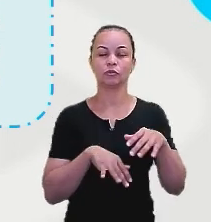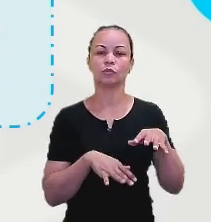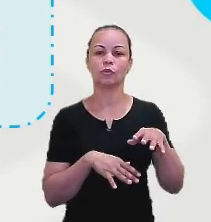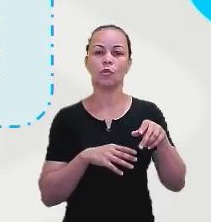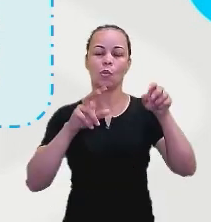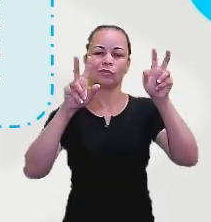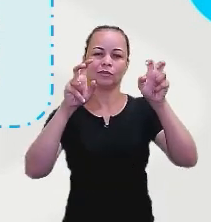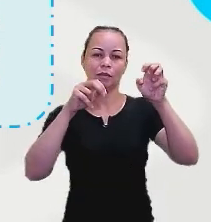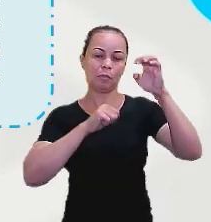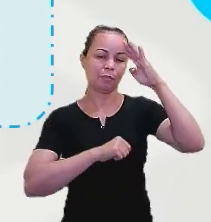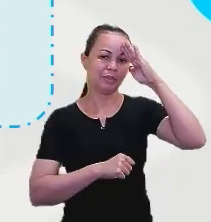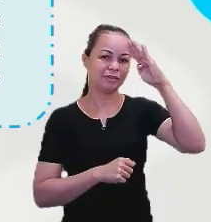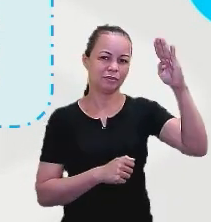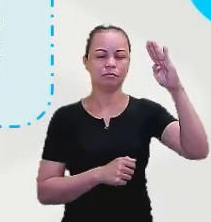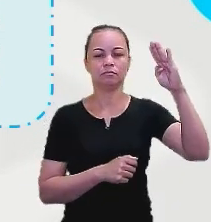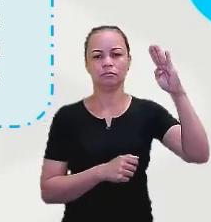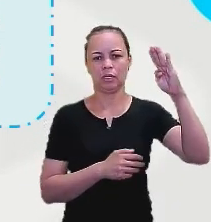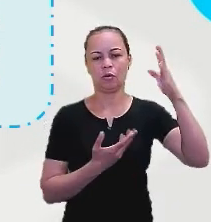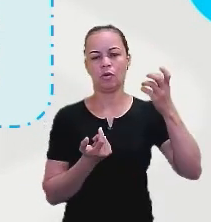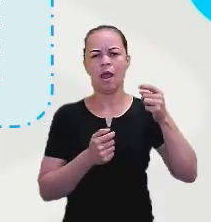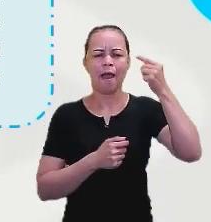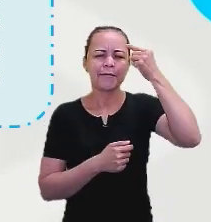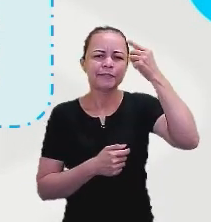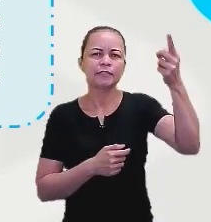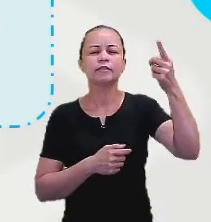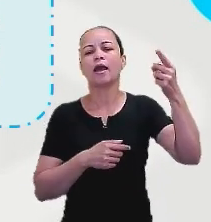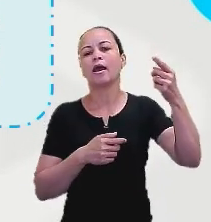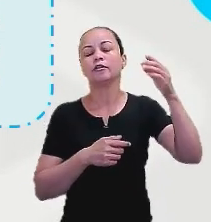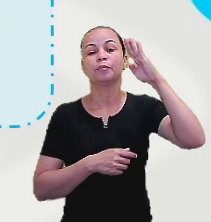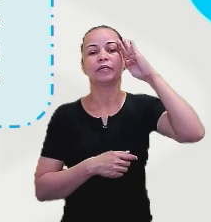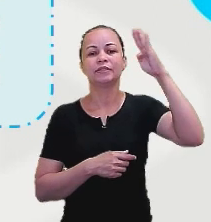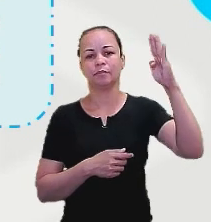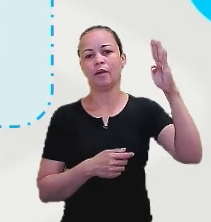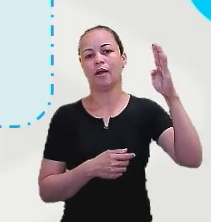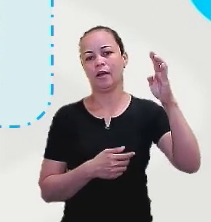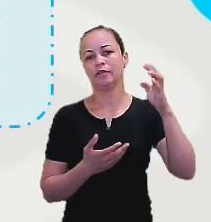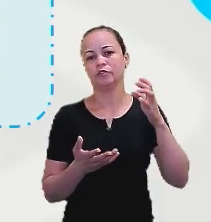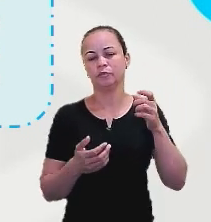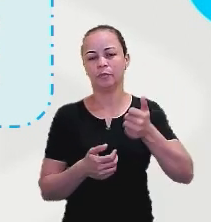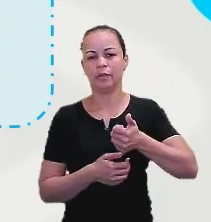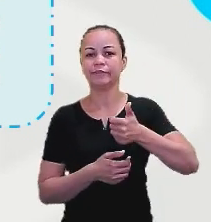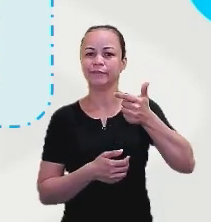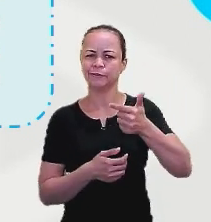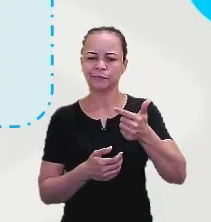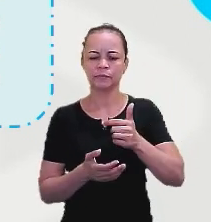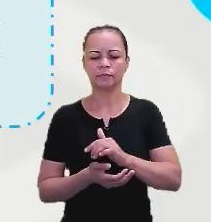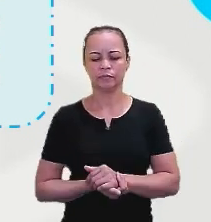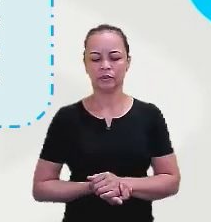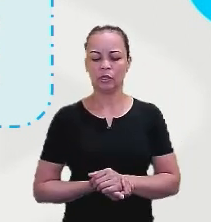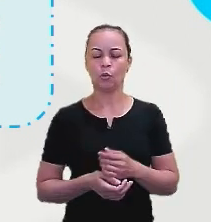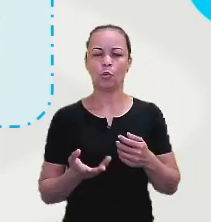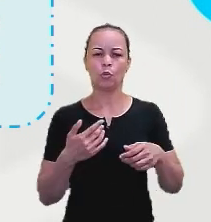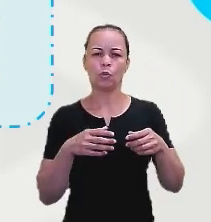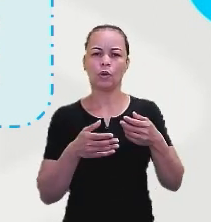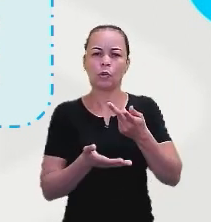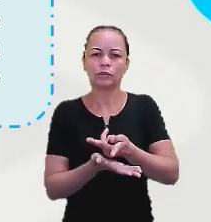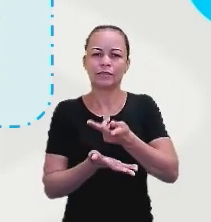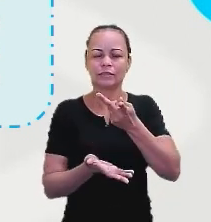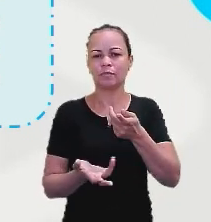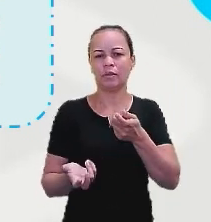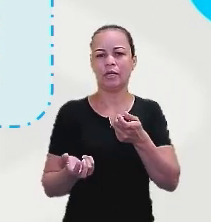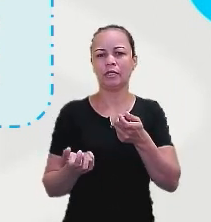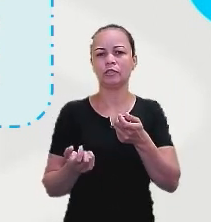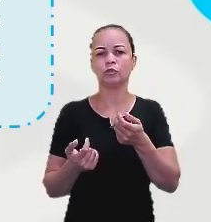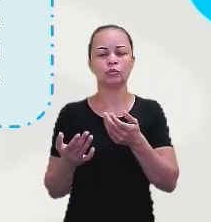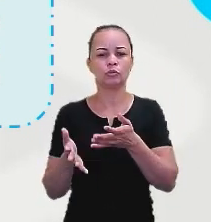principal, as ideias principais e secundárias, os dados, os fatos, o objetivo e